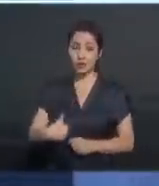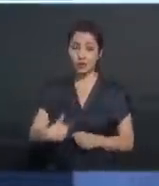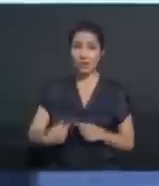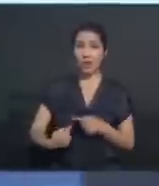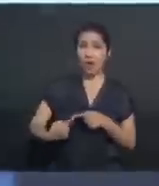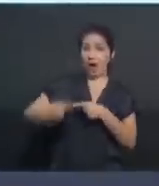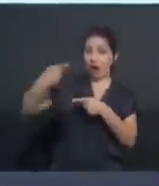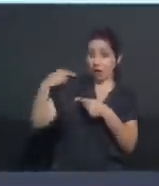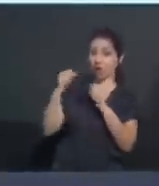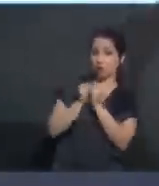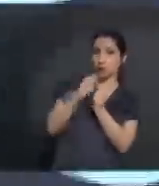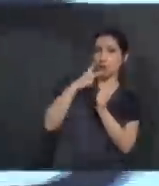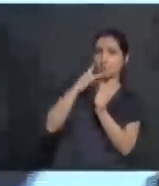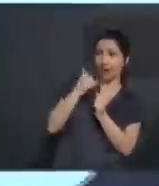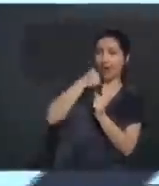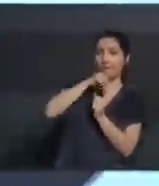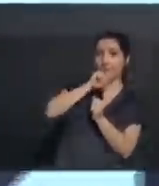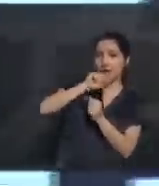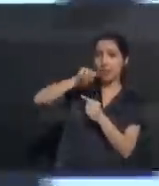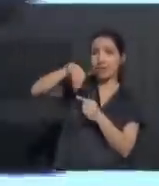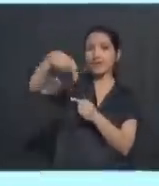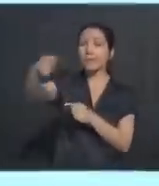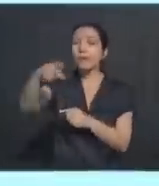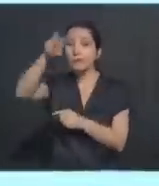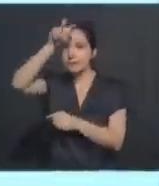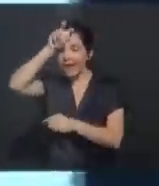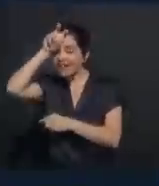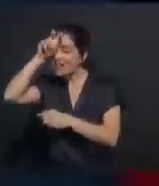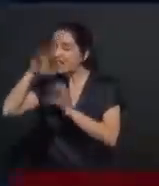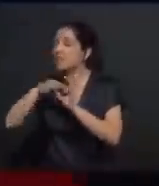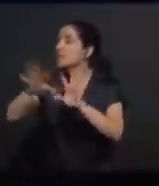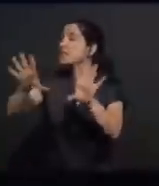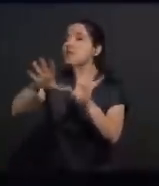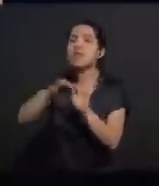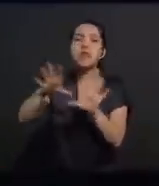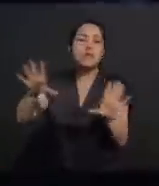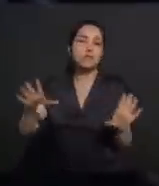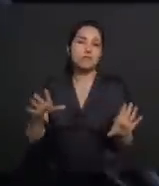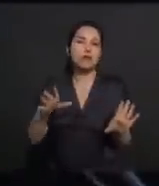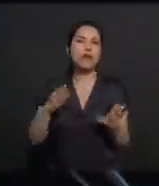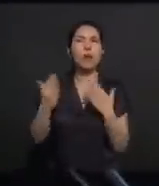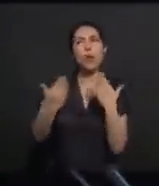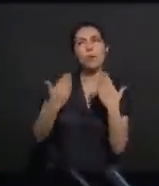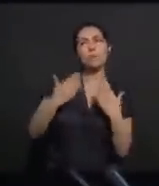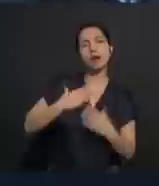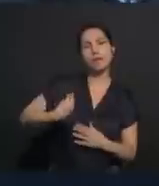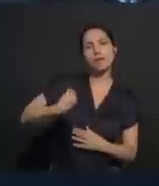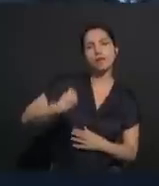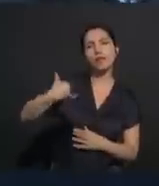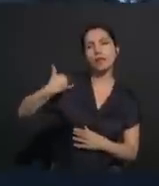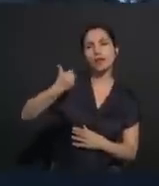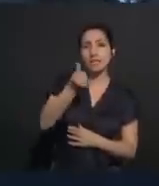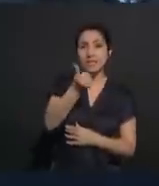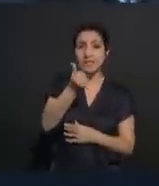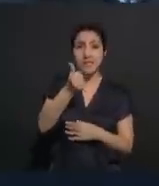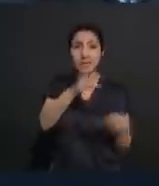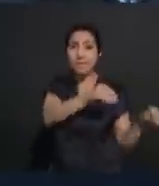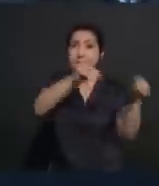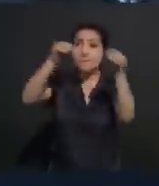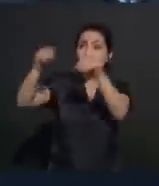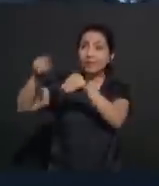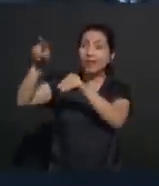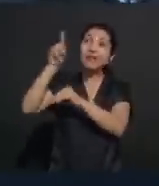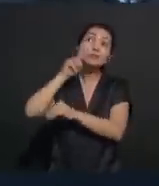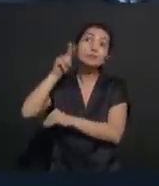estava, mas depois não. Ele podia fazer o que ele quiser. Gente, eu com 16 anos mudei para os Estados Unidos, só morava sozinho,